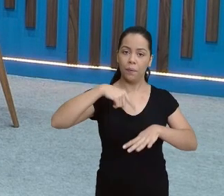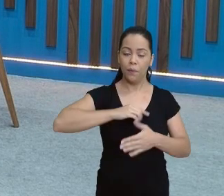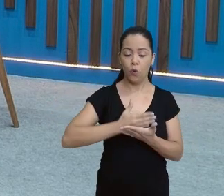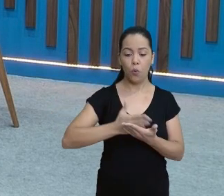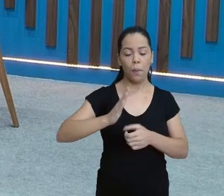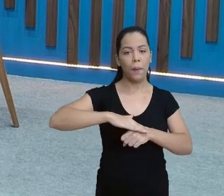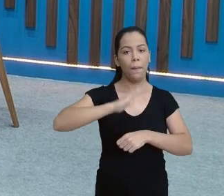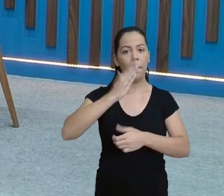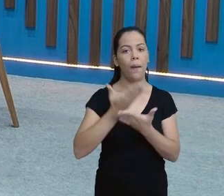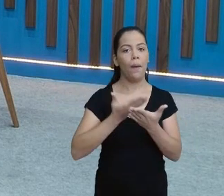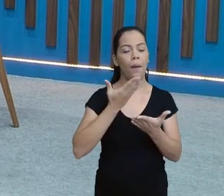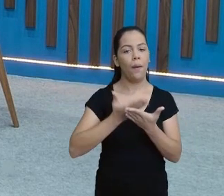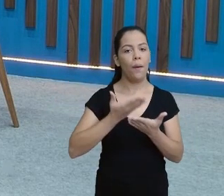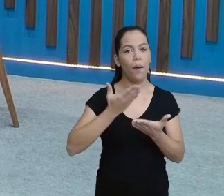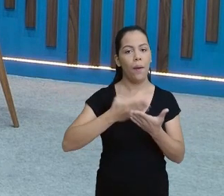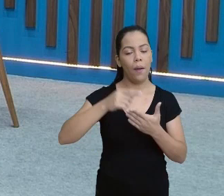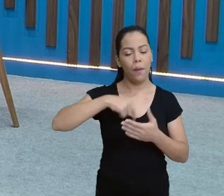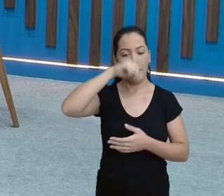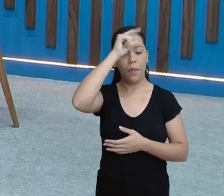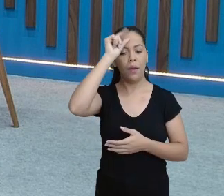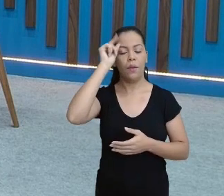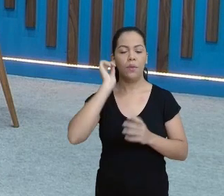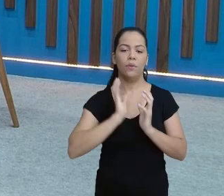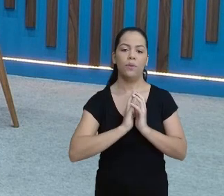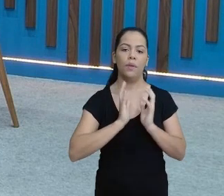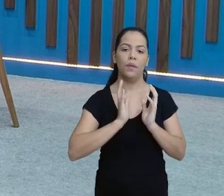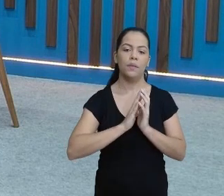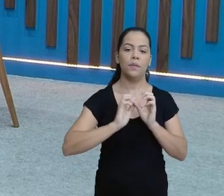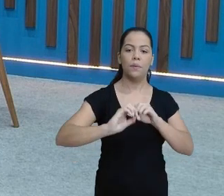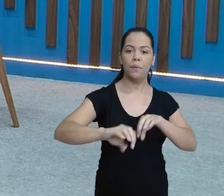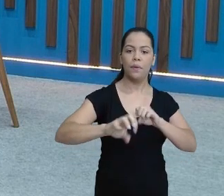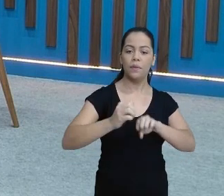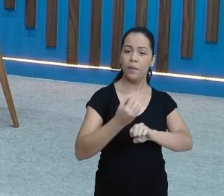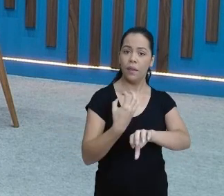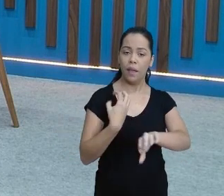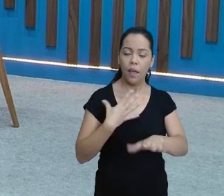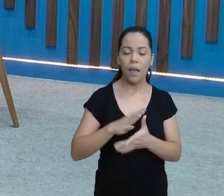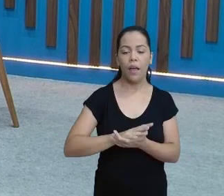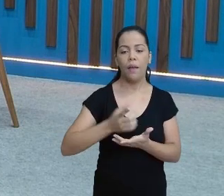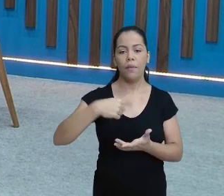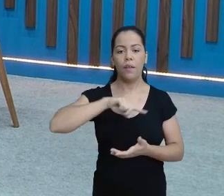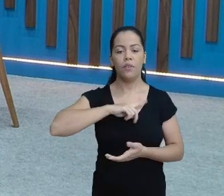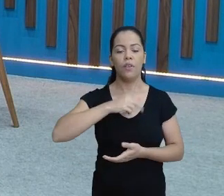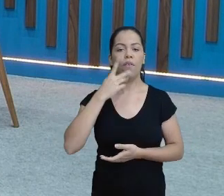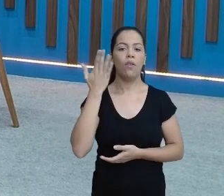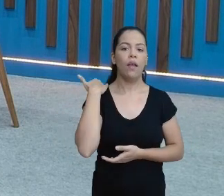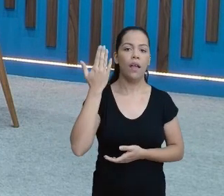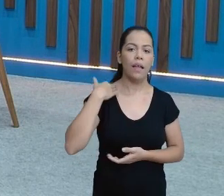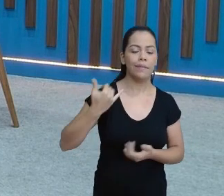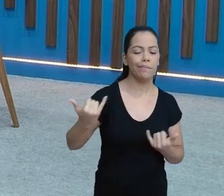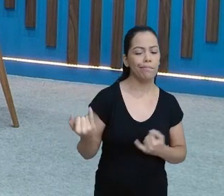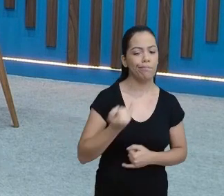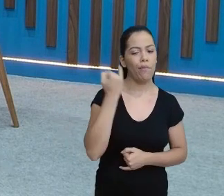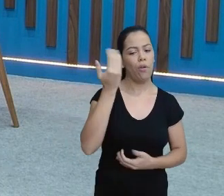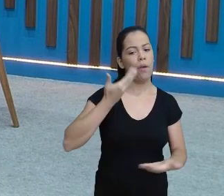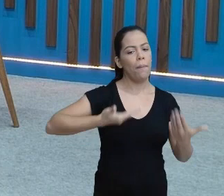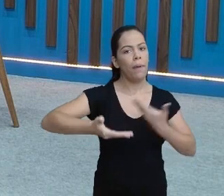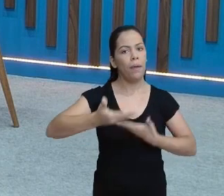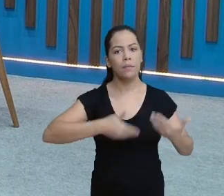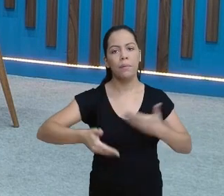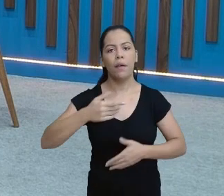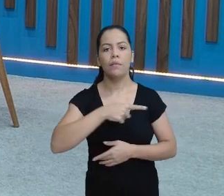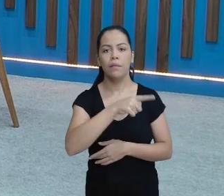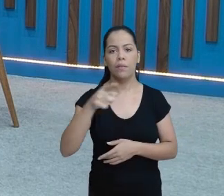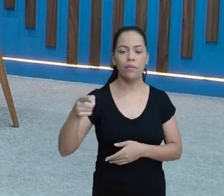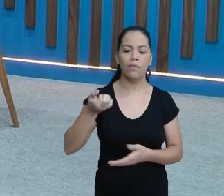Aulas Digitais. E da última vez a gente comentou que é muito importante a participação de vocês, é muito importante